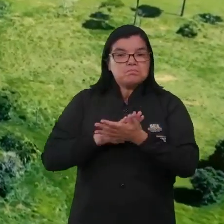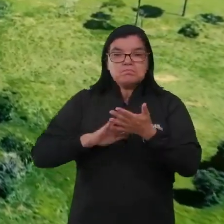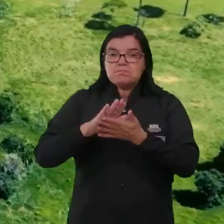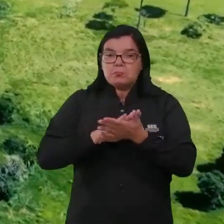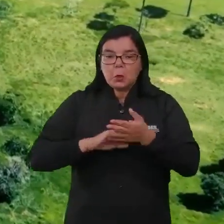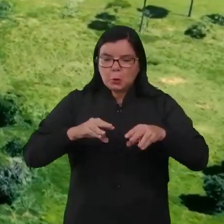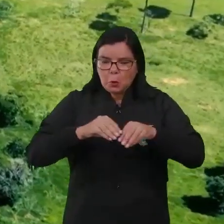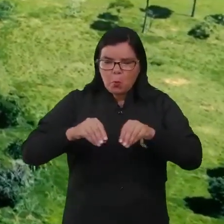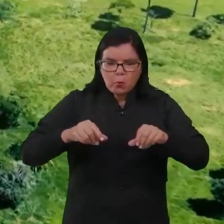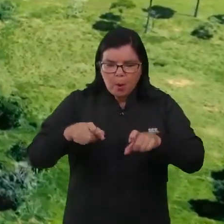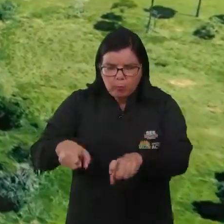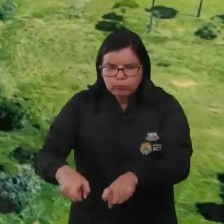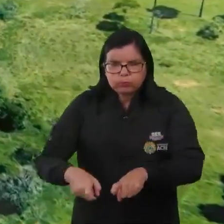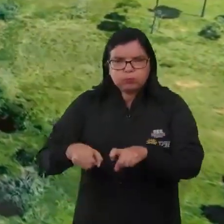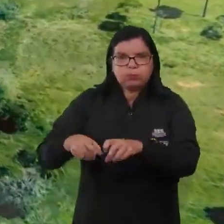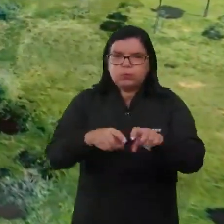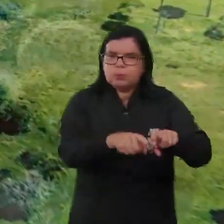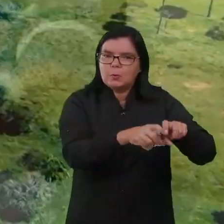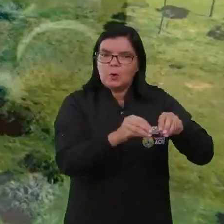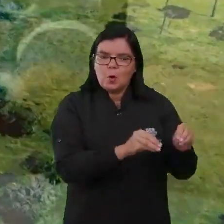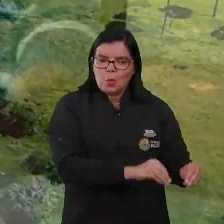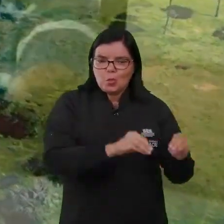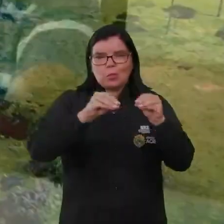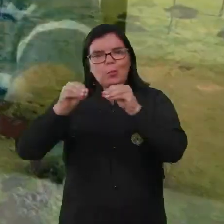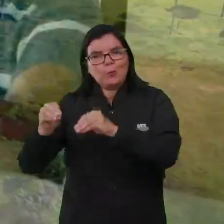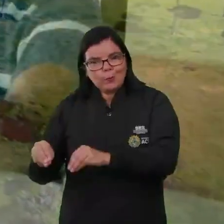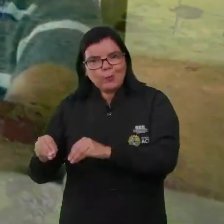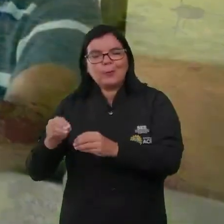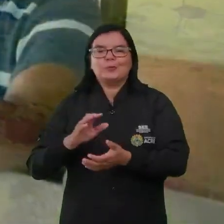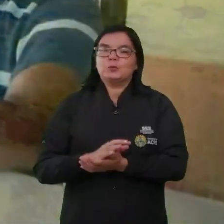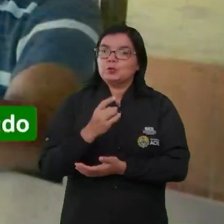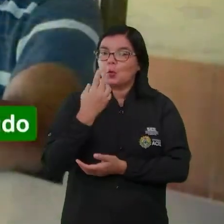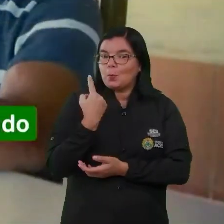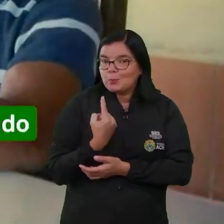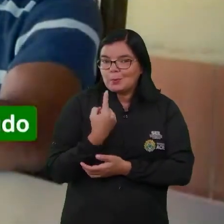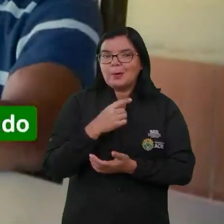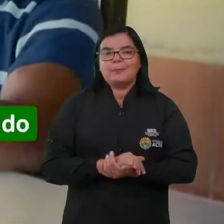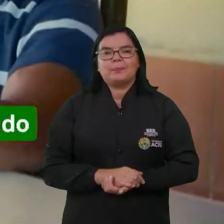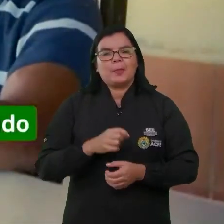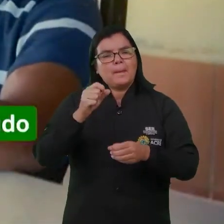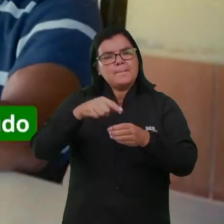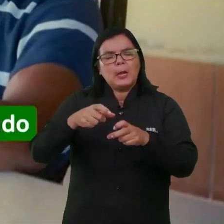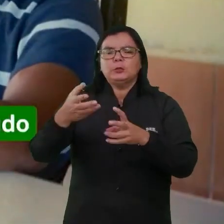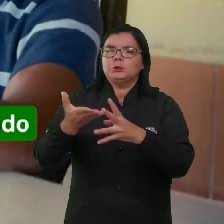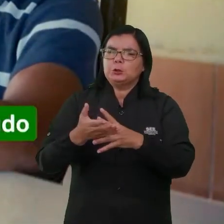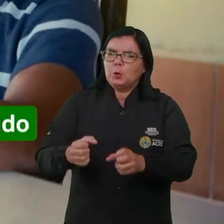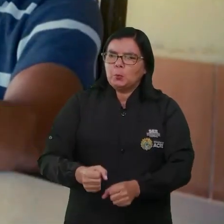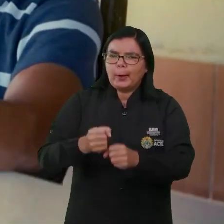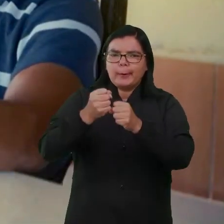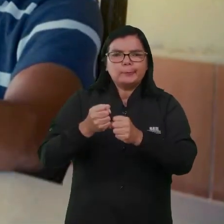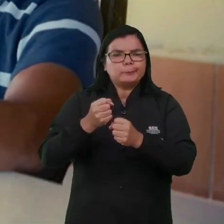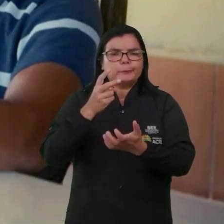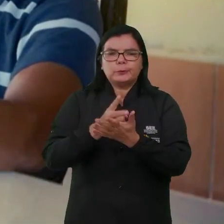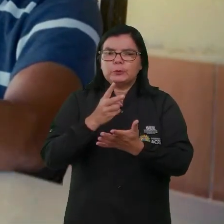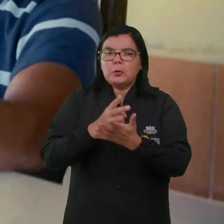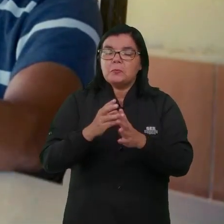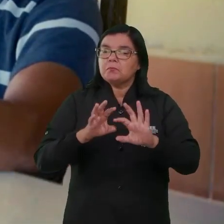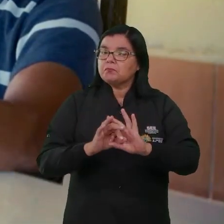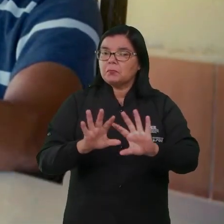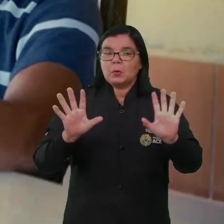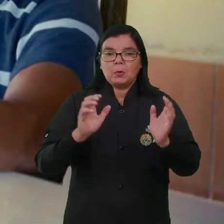que o barro era tirado de um lado e botado só para um lado, né? Plantamos macaxeira aí por dentro tudo e